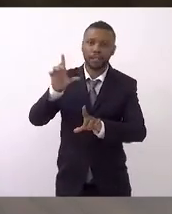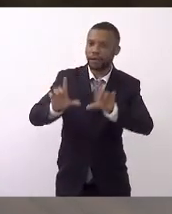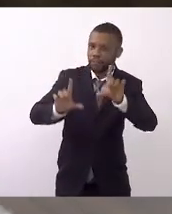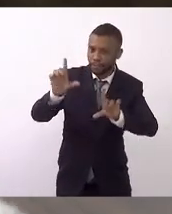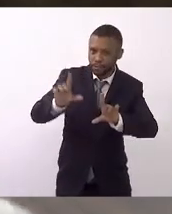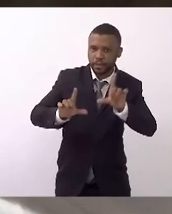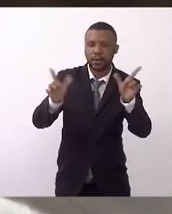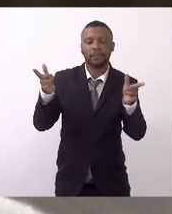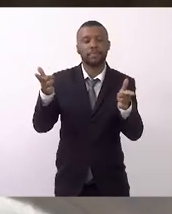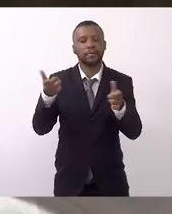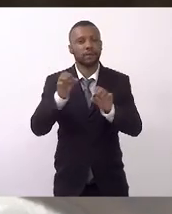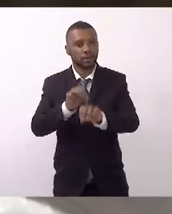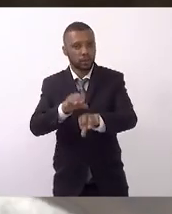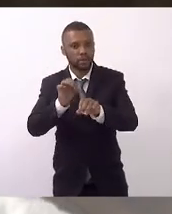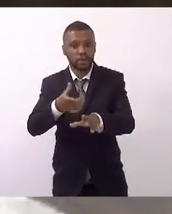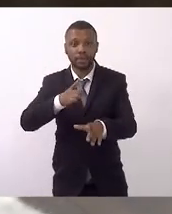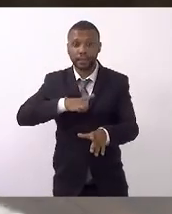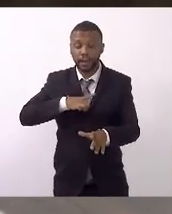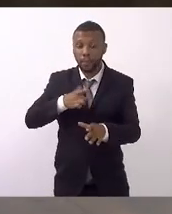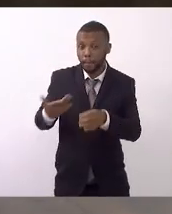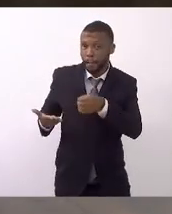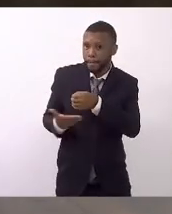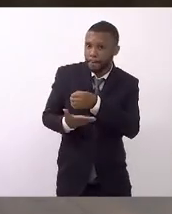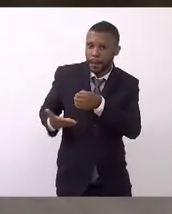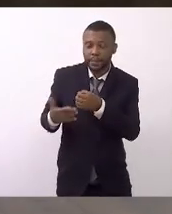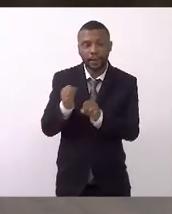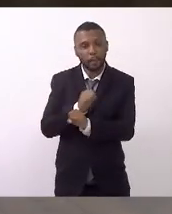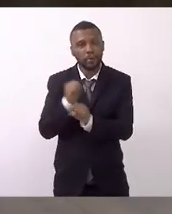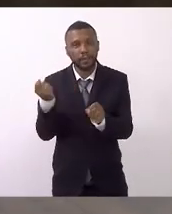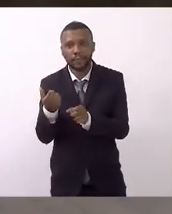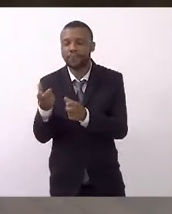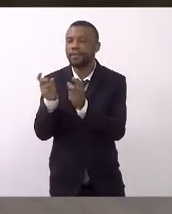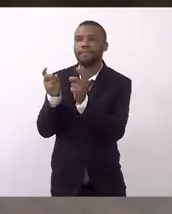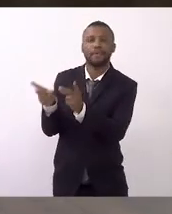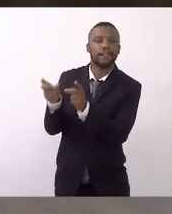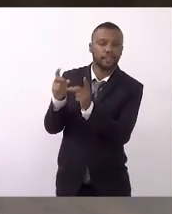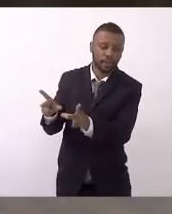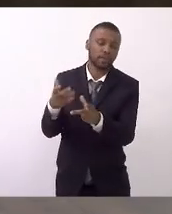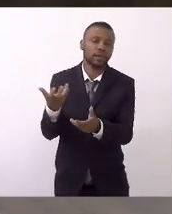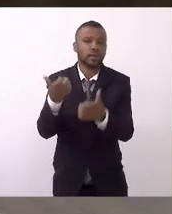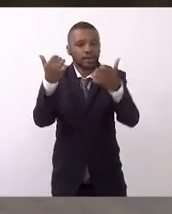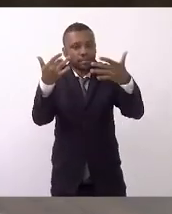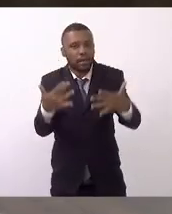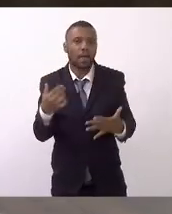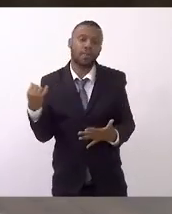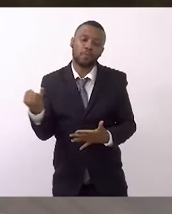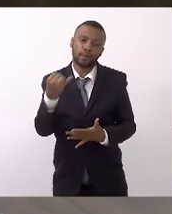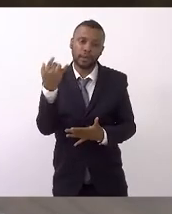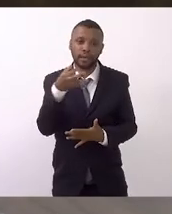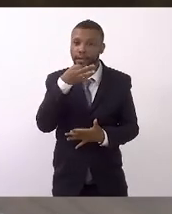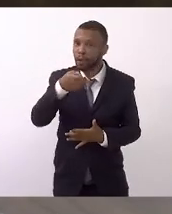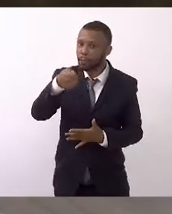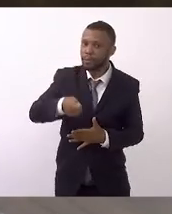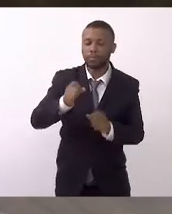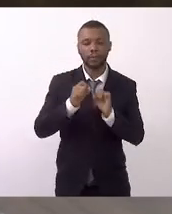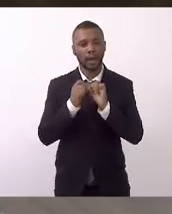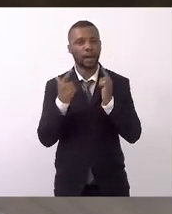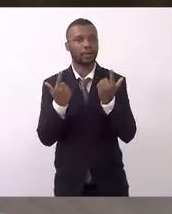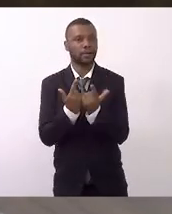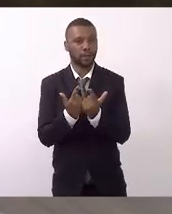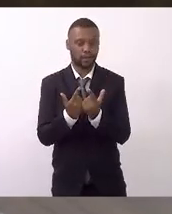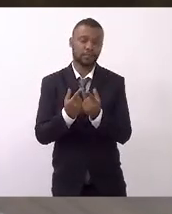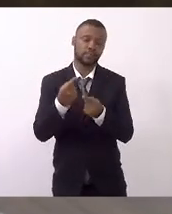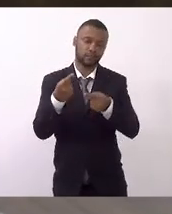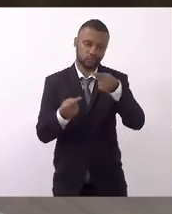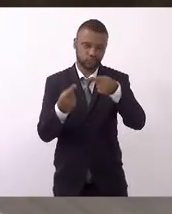matriz absolutamente incontornável. Então, eu queria dizer da importância dessa posição assumida pela Assembleia Legislativa, que é uma posição